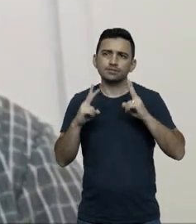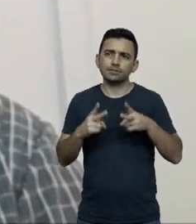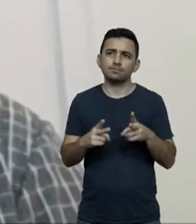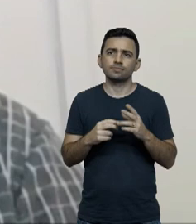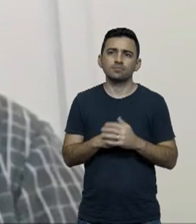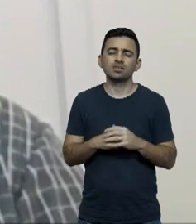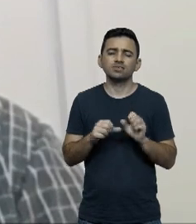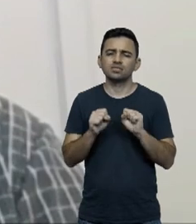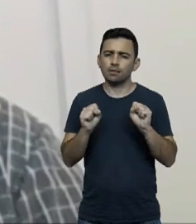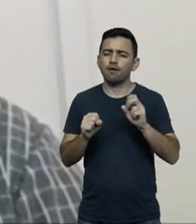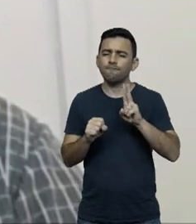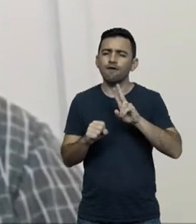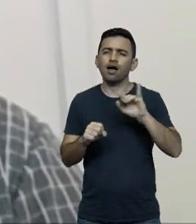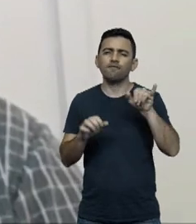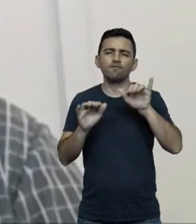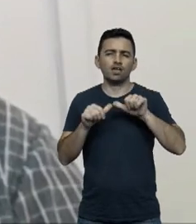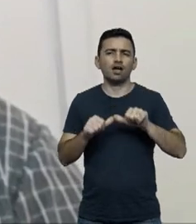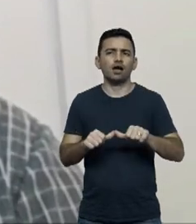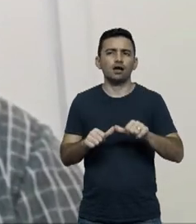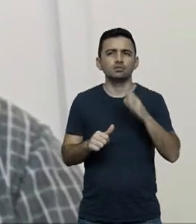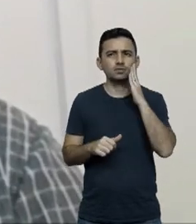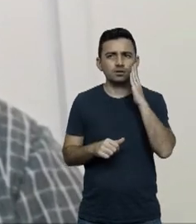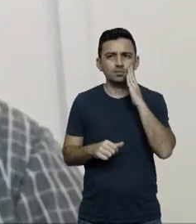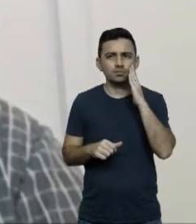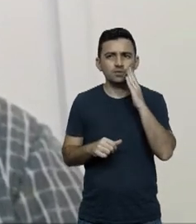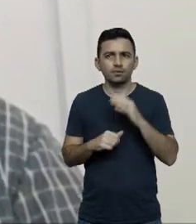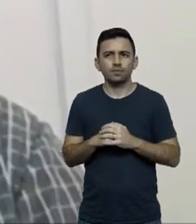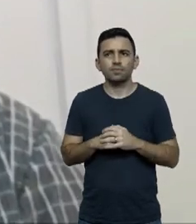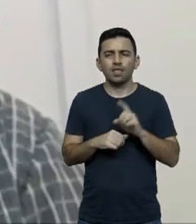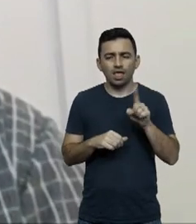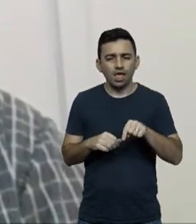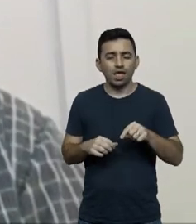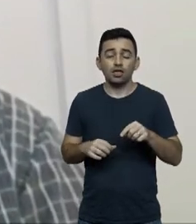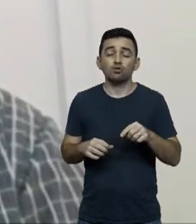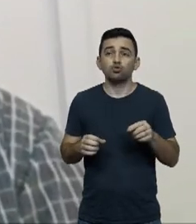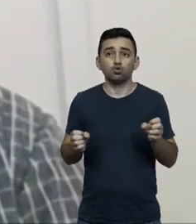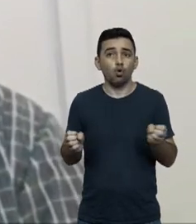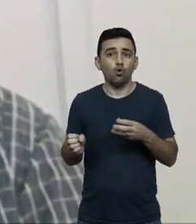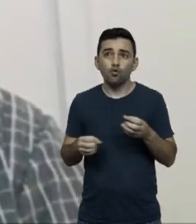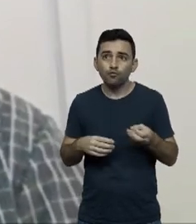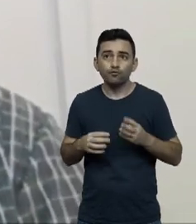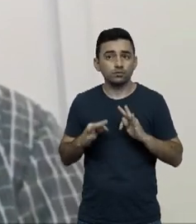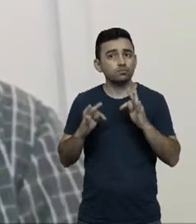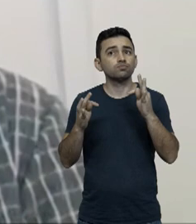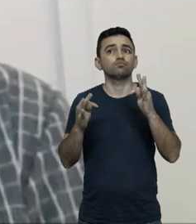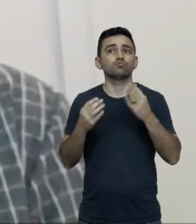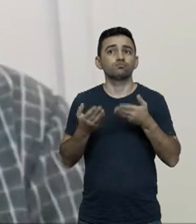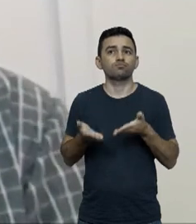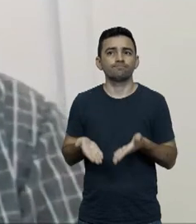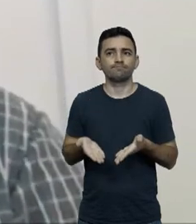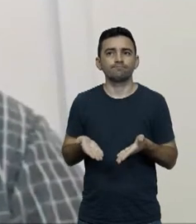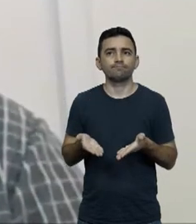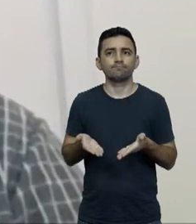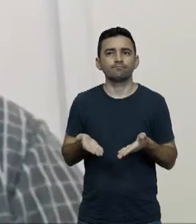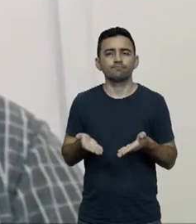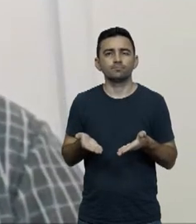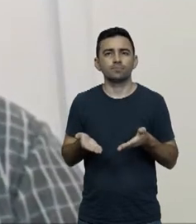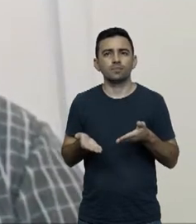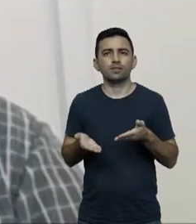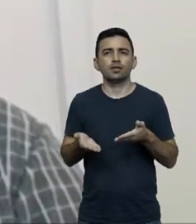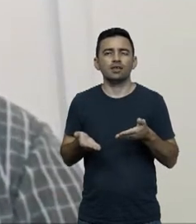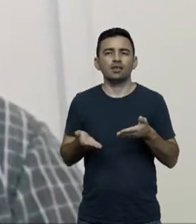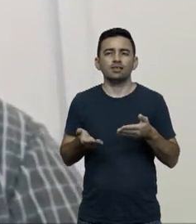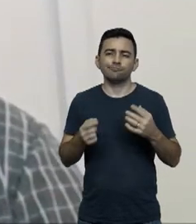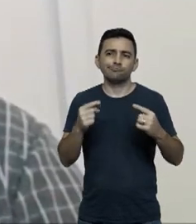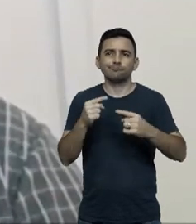é um sistema que veio para ficar sistema que a gente entende que há uma inovação é não faz na nossa visão para não